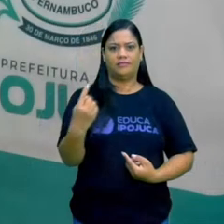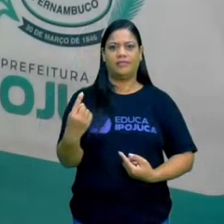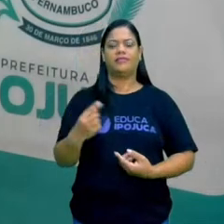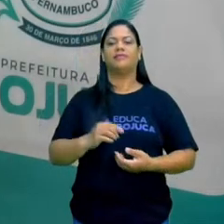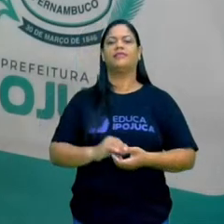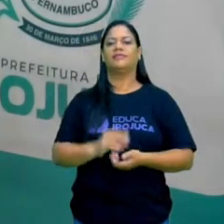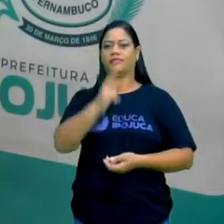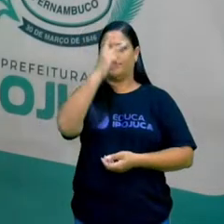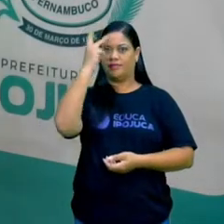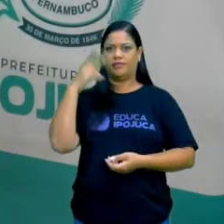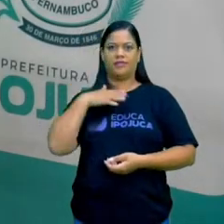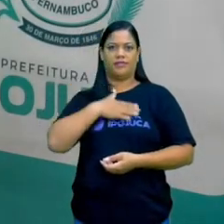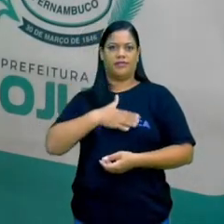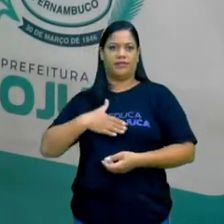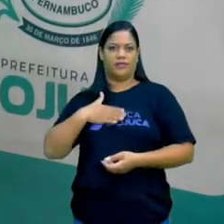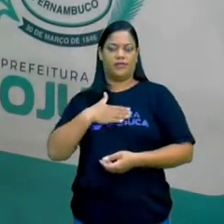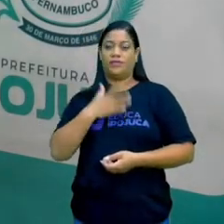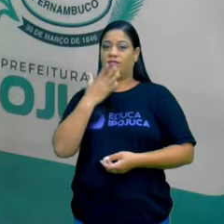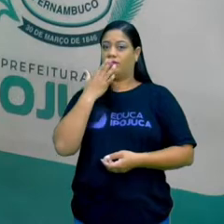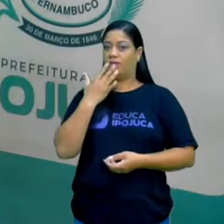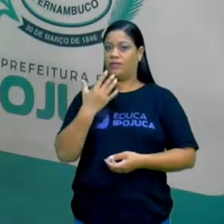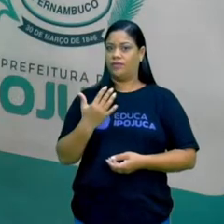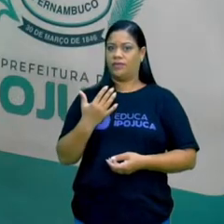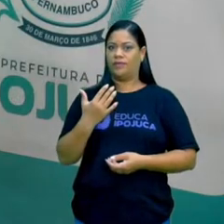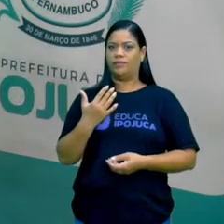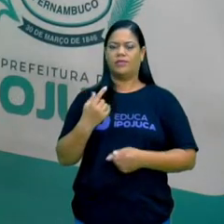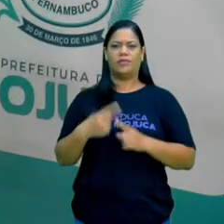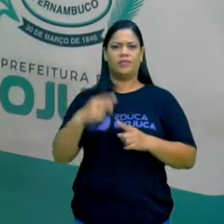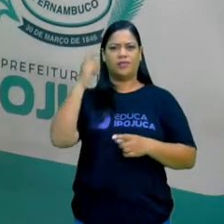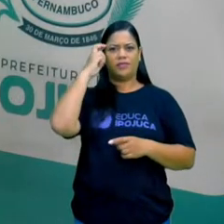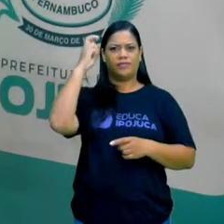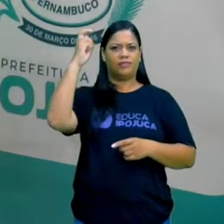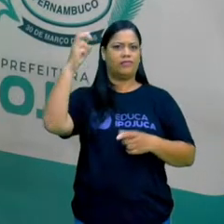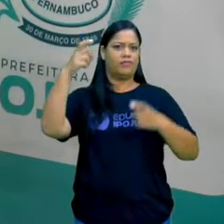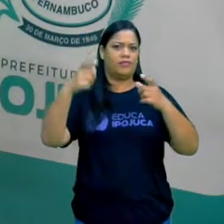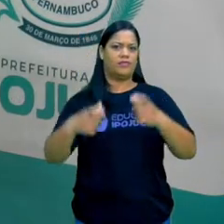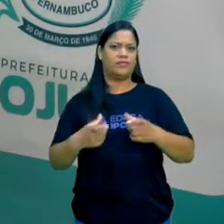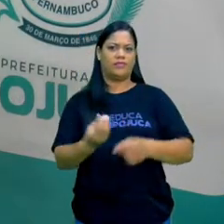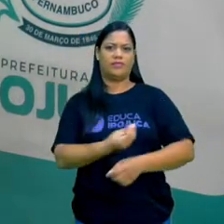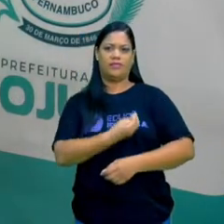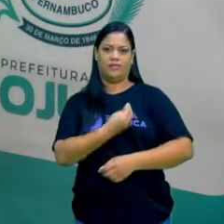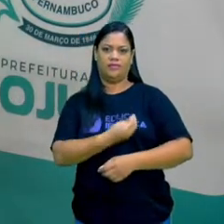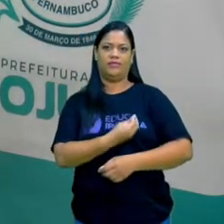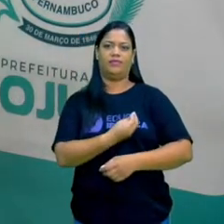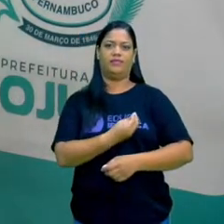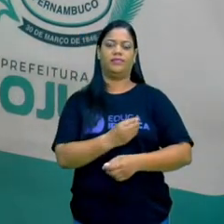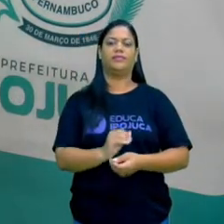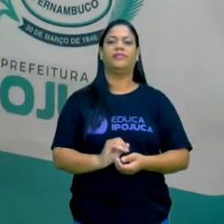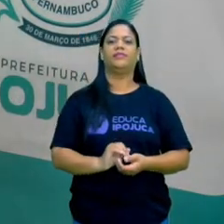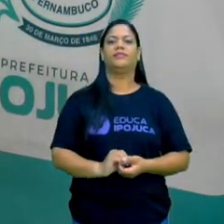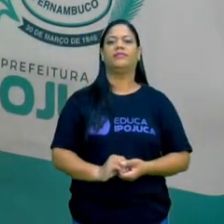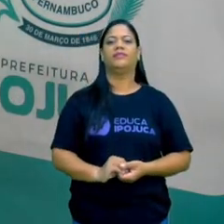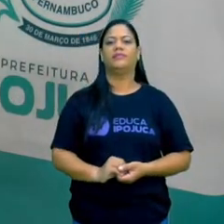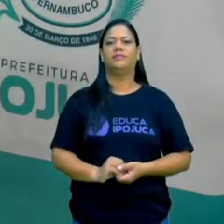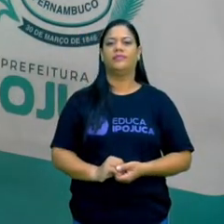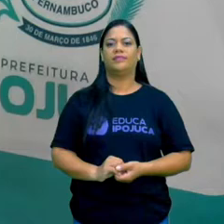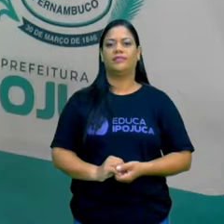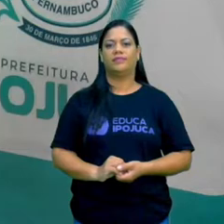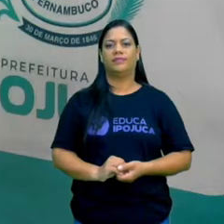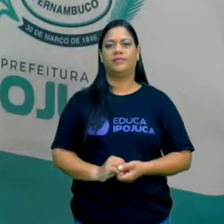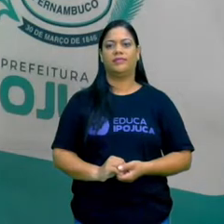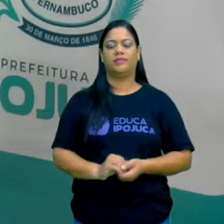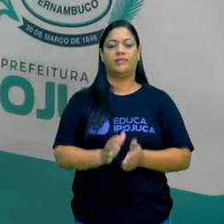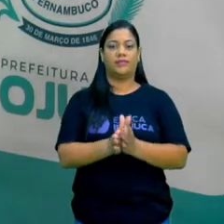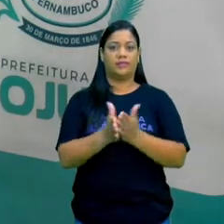muitas vezes as pessoas gostam de determinada cor pela cultura do lugar onde mora, pela influência do lugar onde mora.